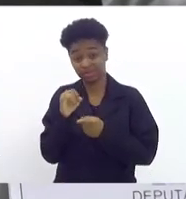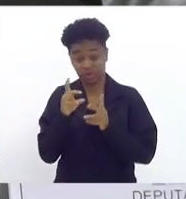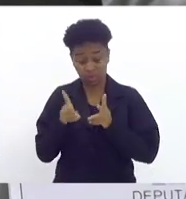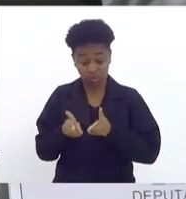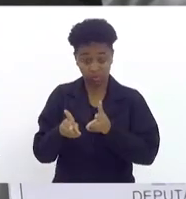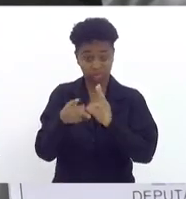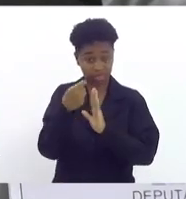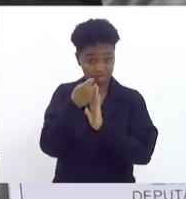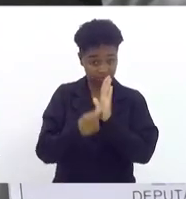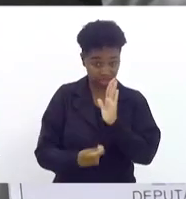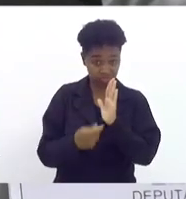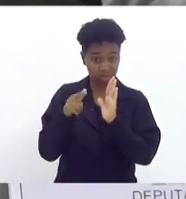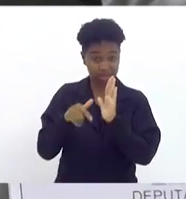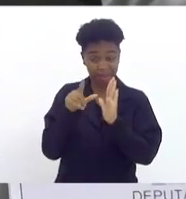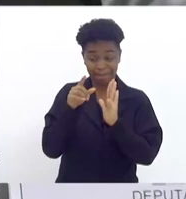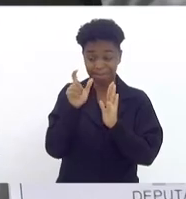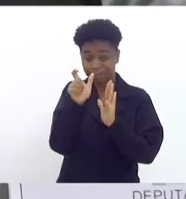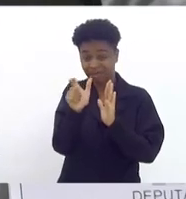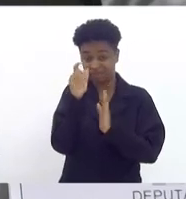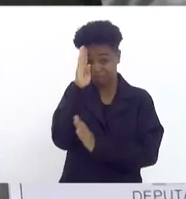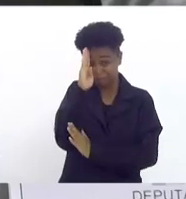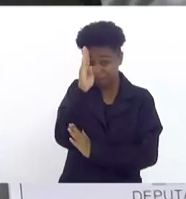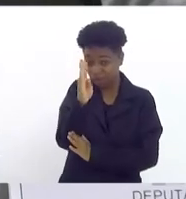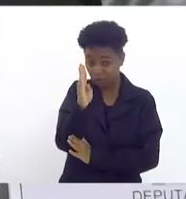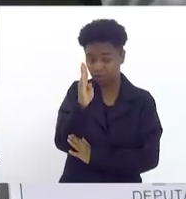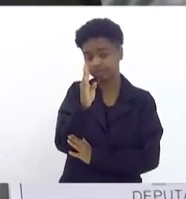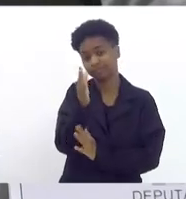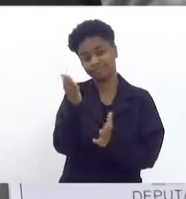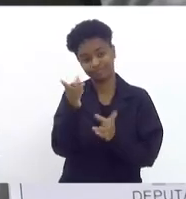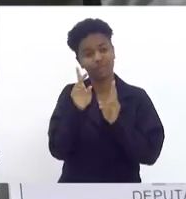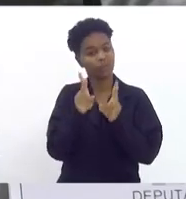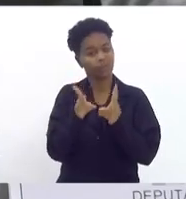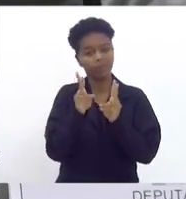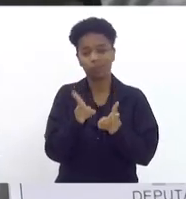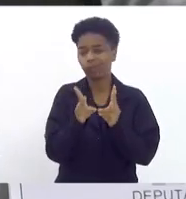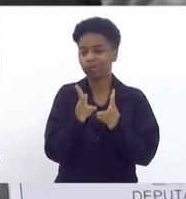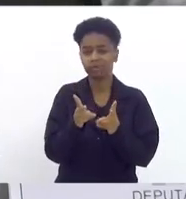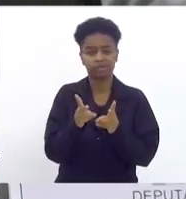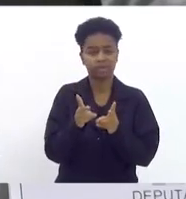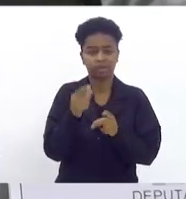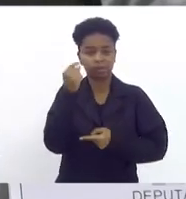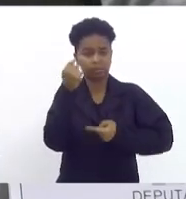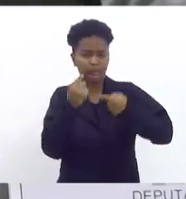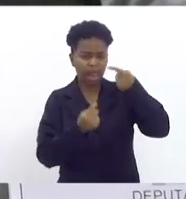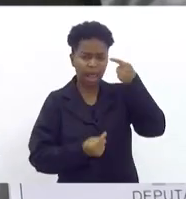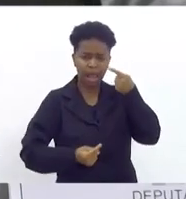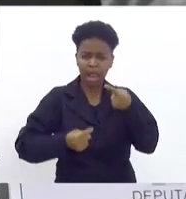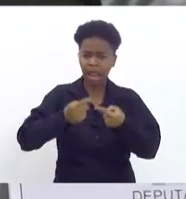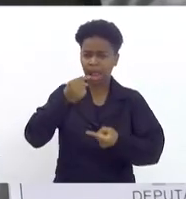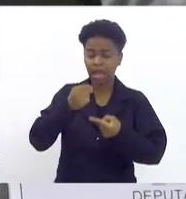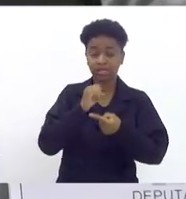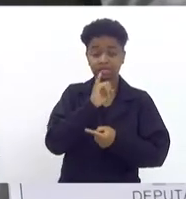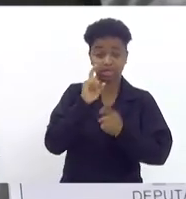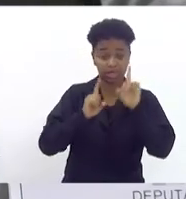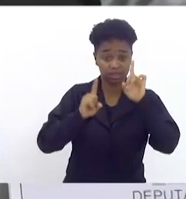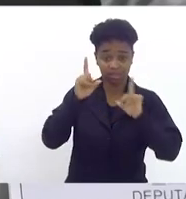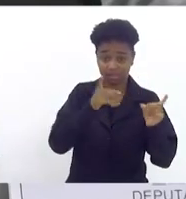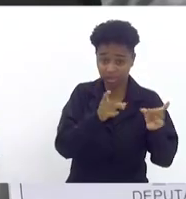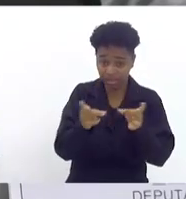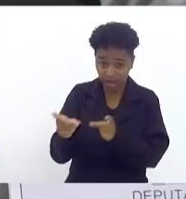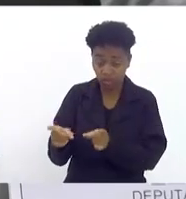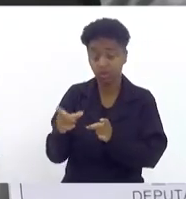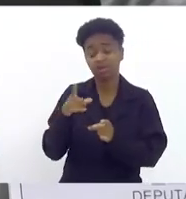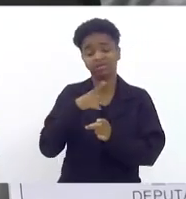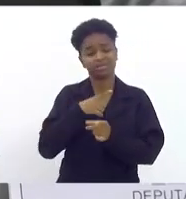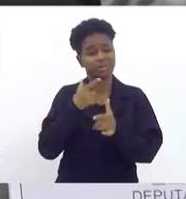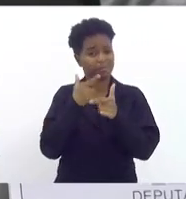o texto como prioritário, vai permanecer a mesma pendenga quando acontecer um leilão, vai